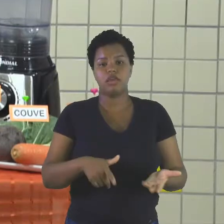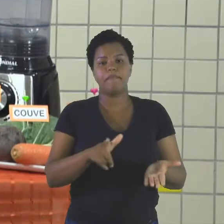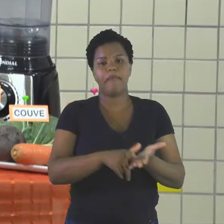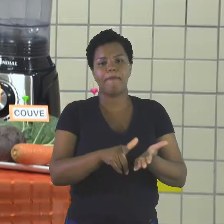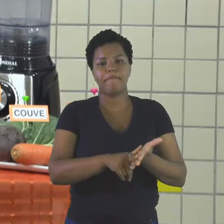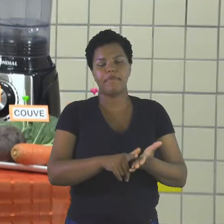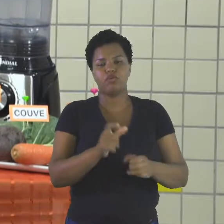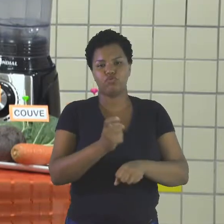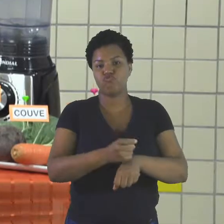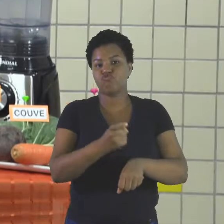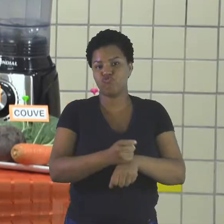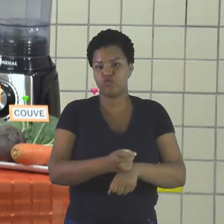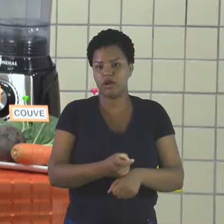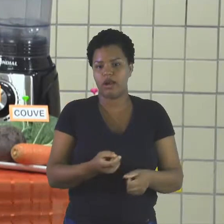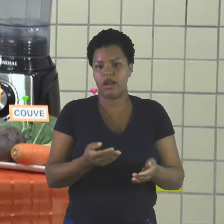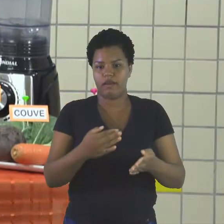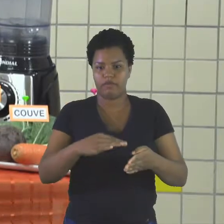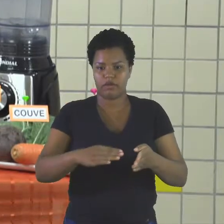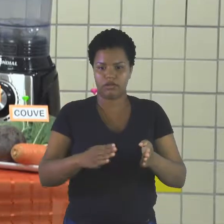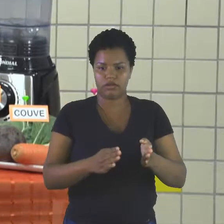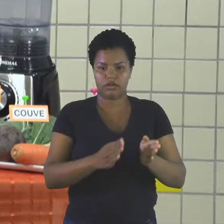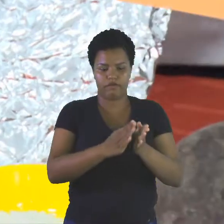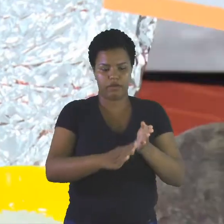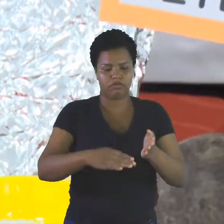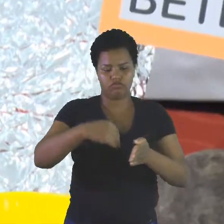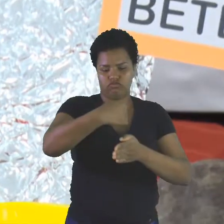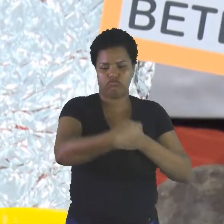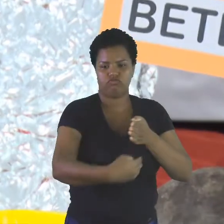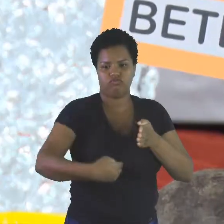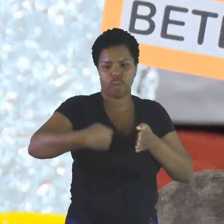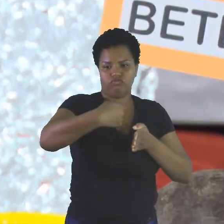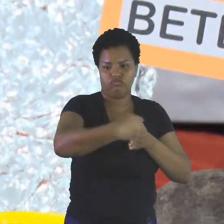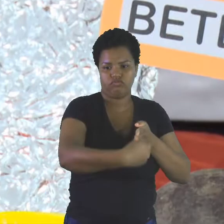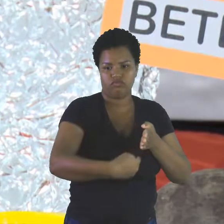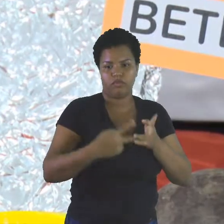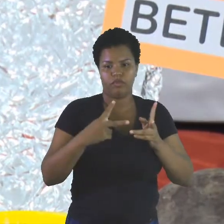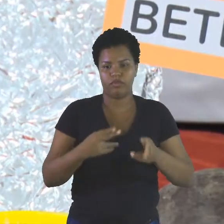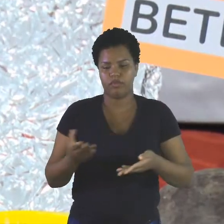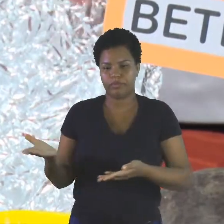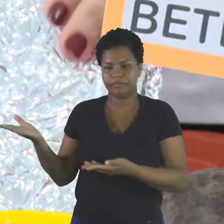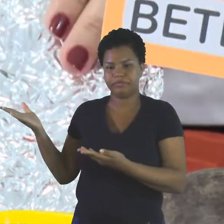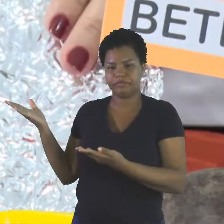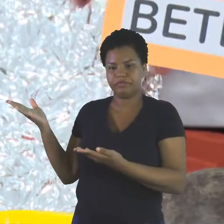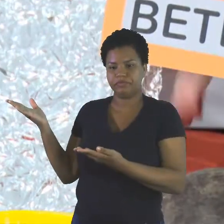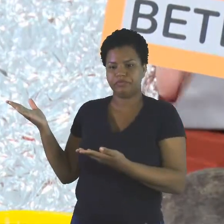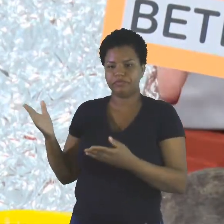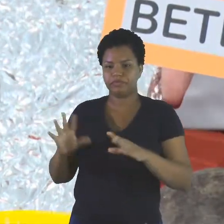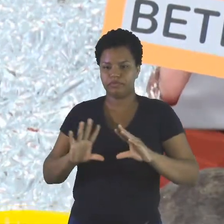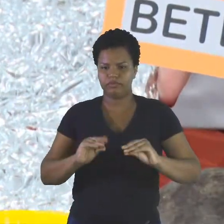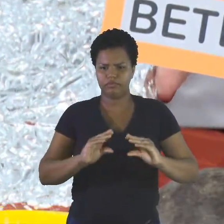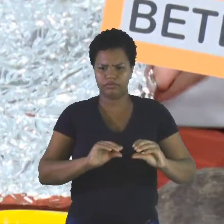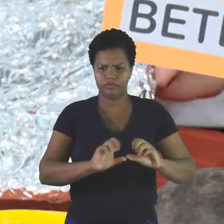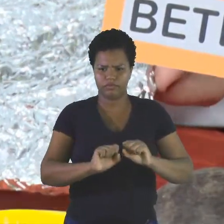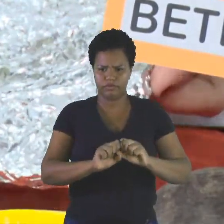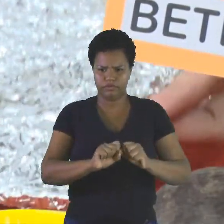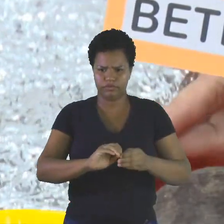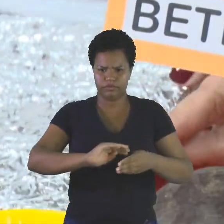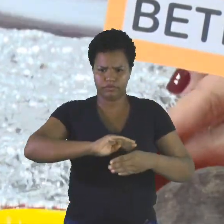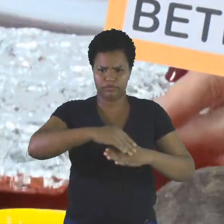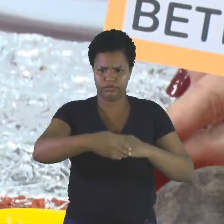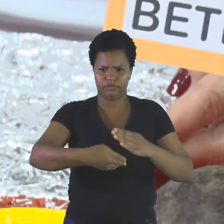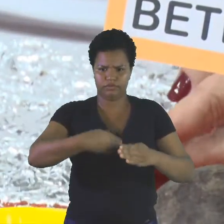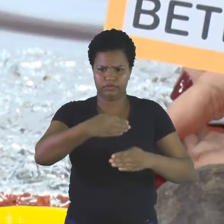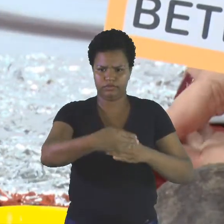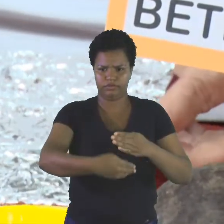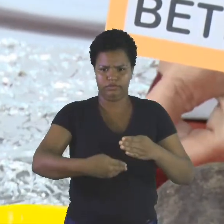no papel laminado no papelão dessa forma aqui você vai dar uma leve a marcado no papel laminado e